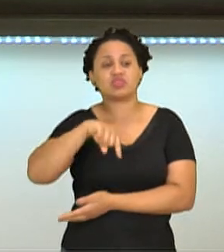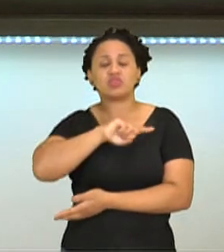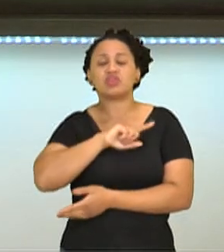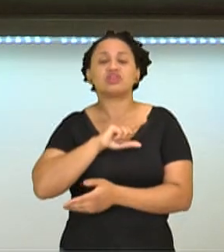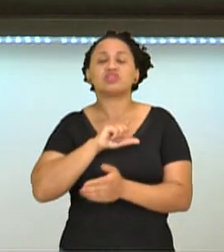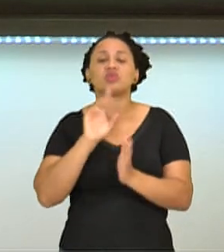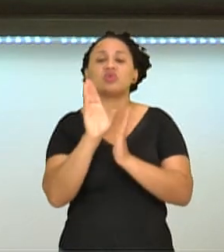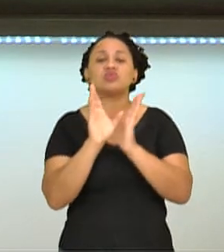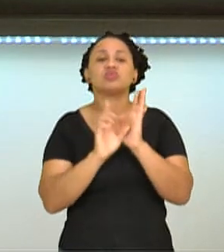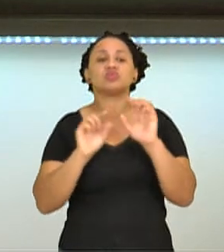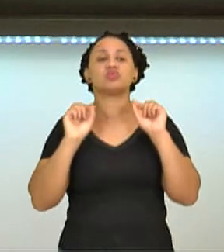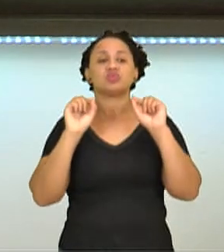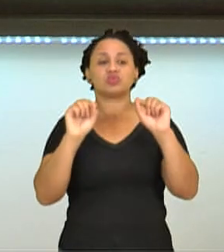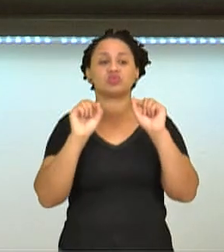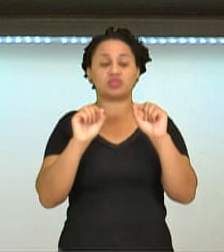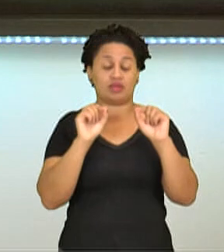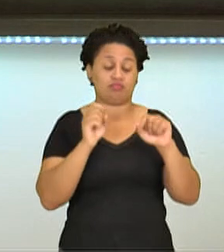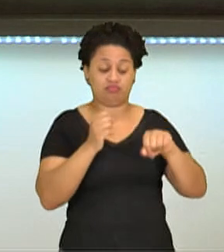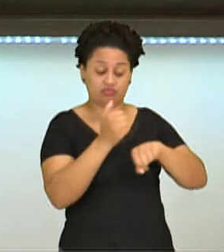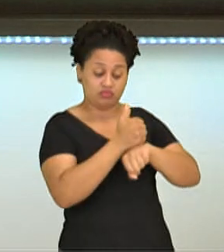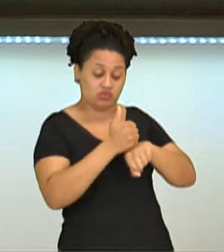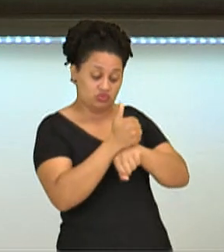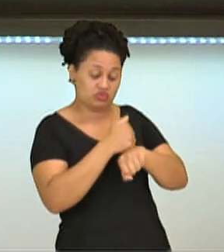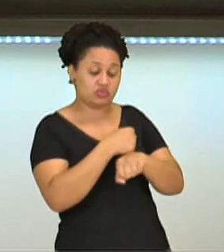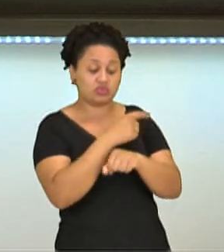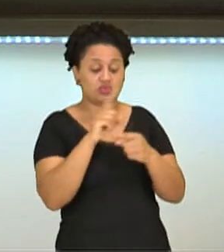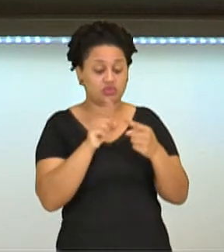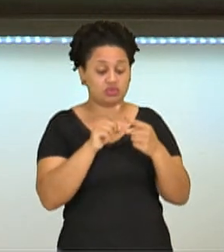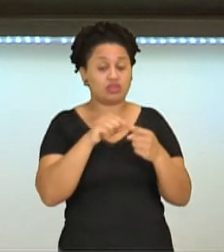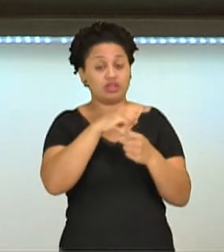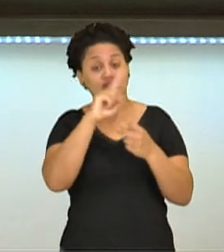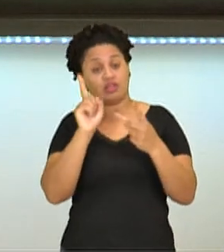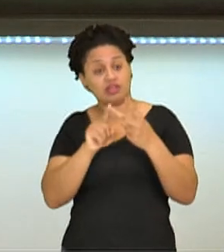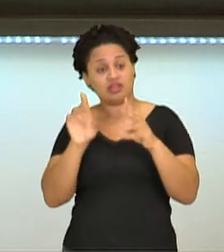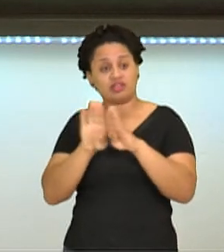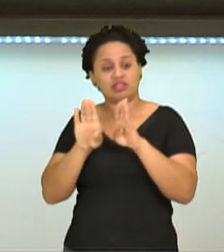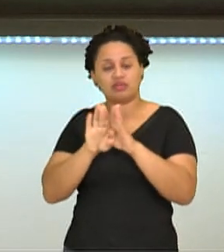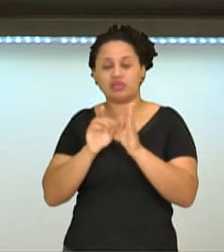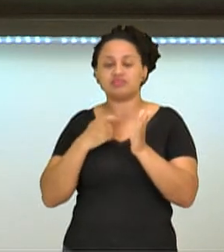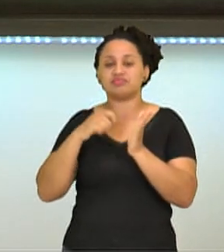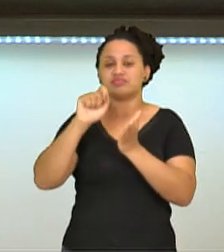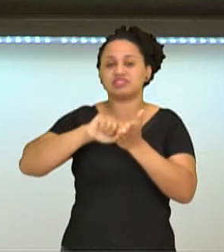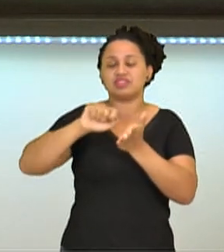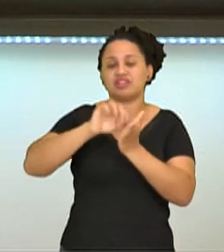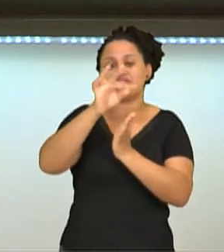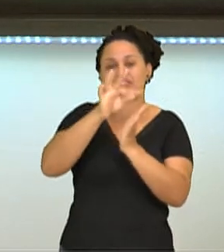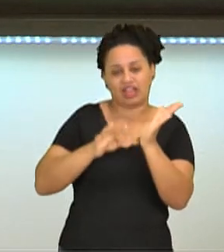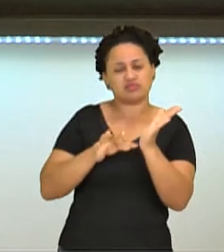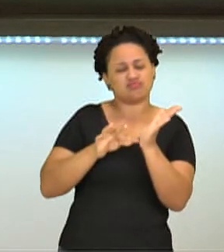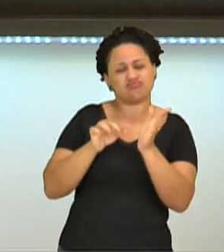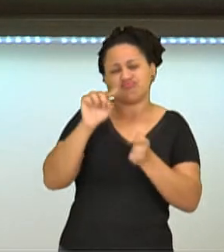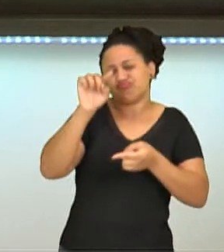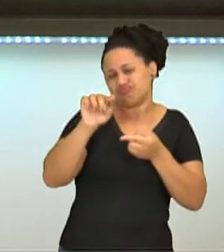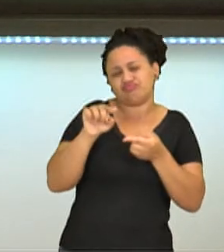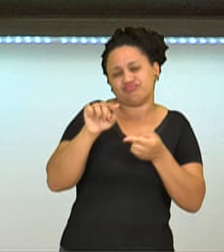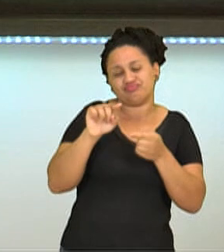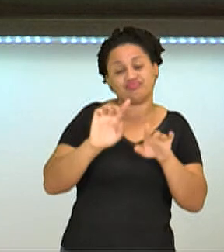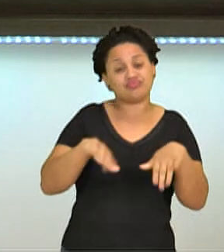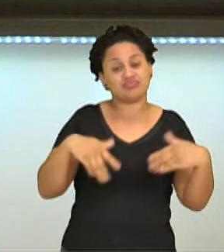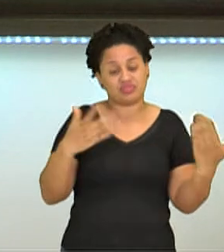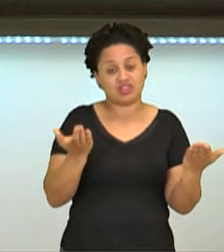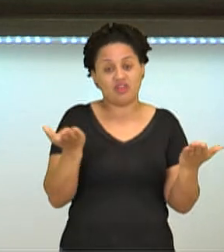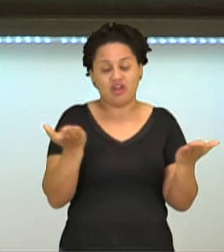vamos trabalhar com profissões e também faremos produção de textos curtos. Então,